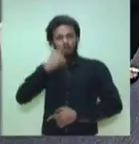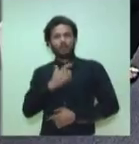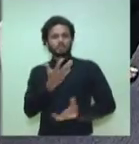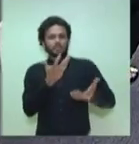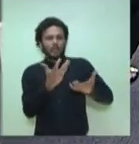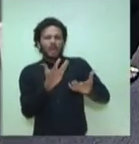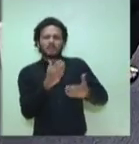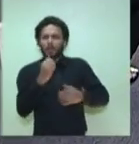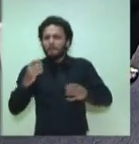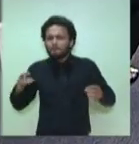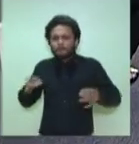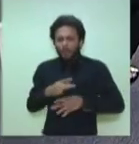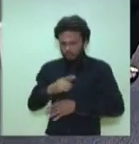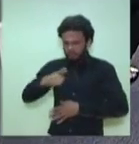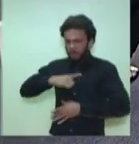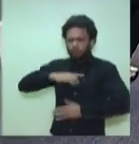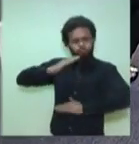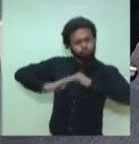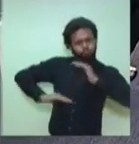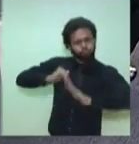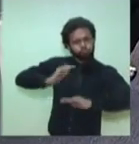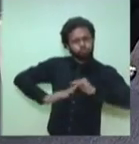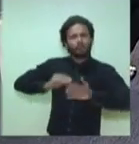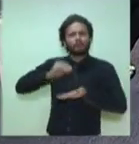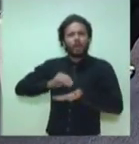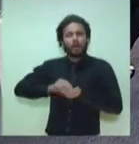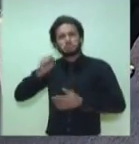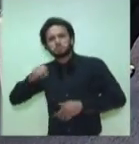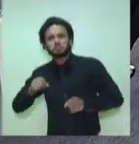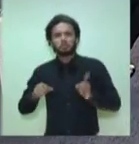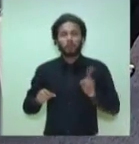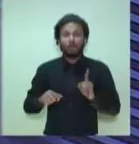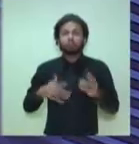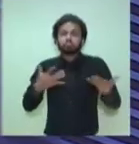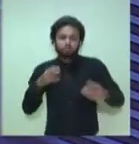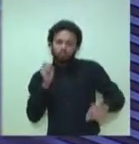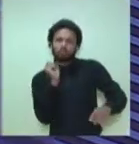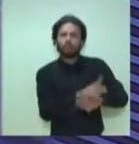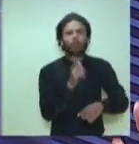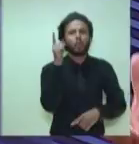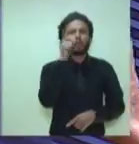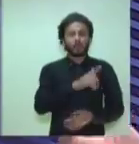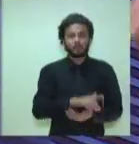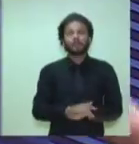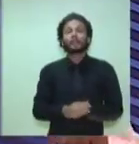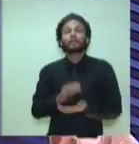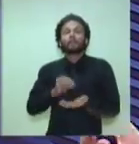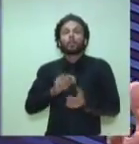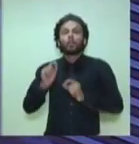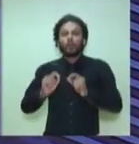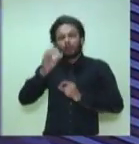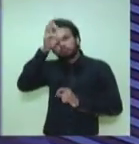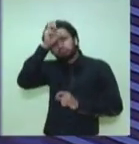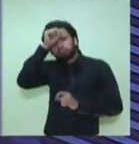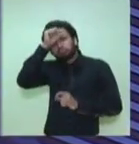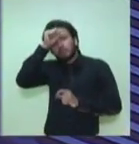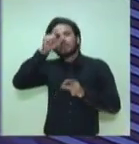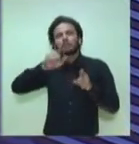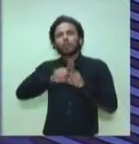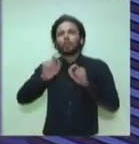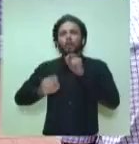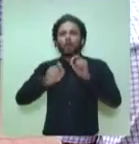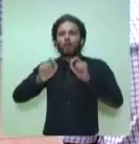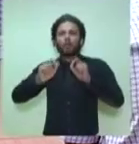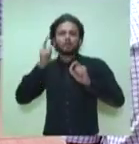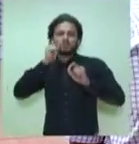para aquela vaga. E a gente então quer qualificar a nossa gente para que ela possa fazer do aprendizado uma alavanca para